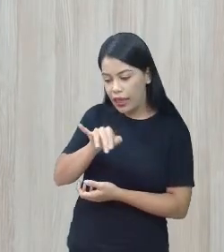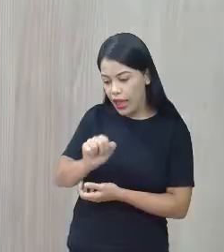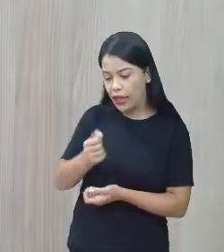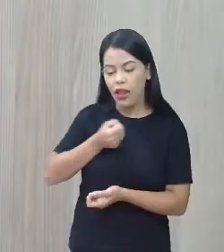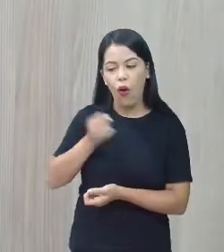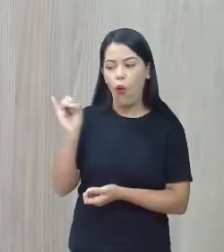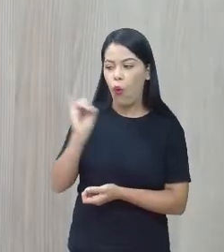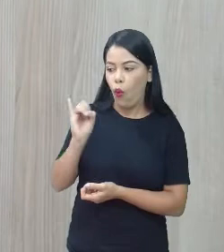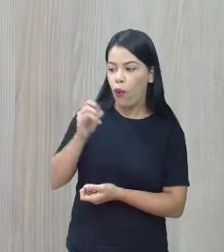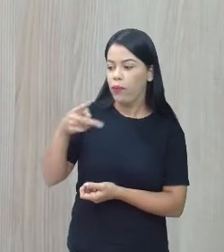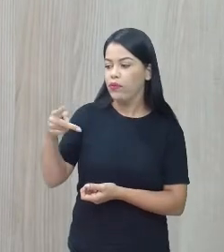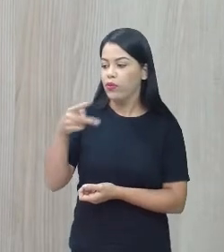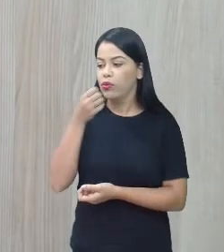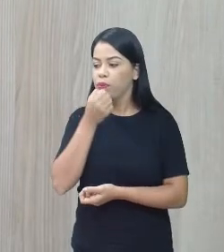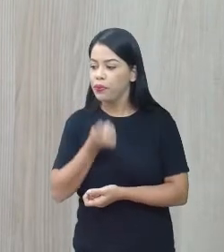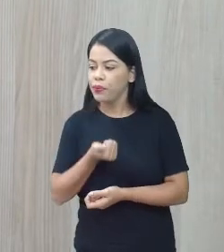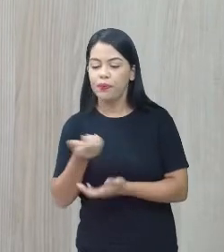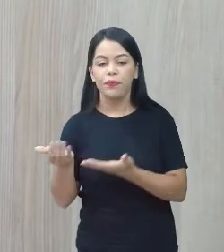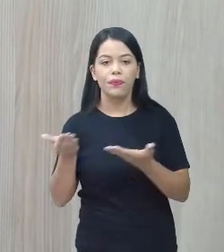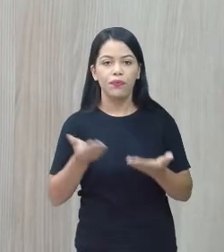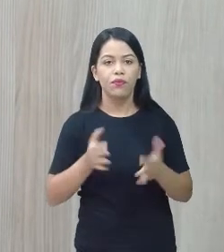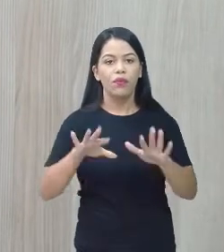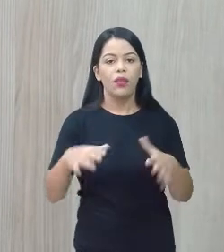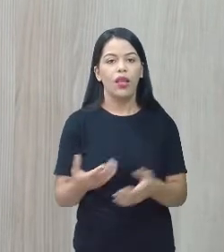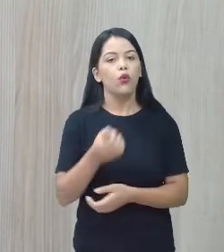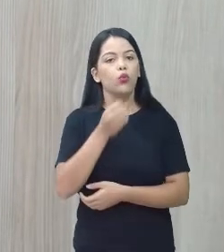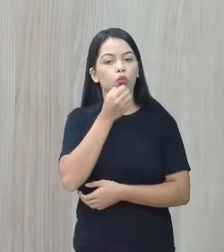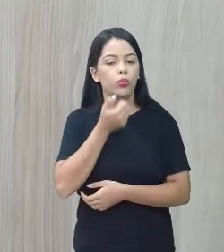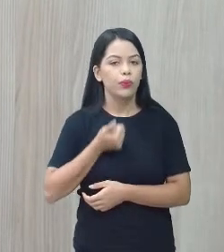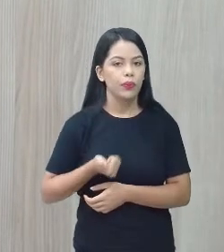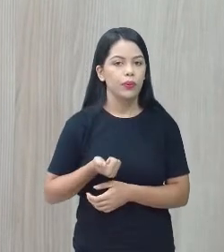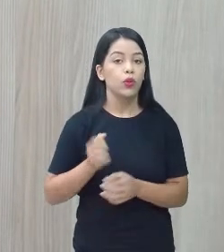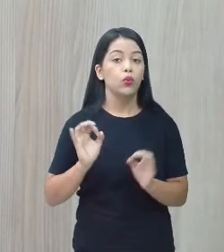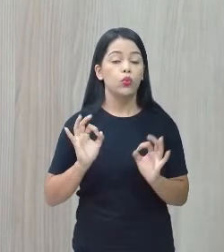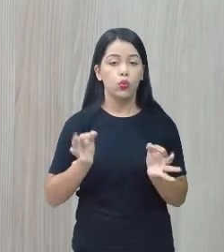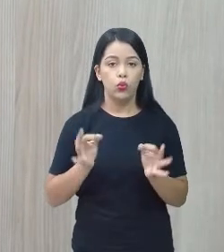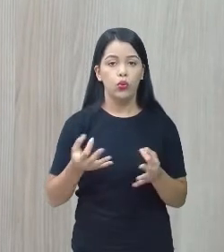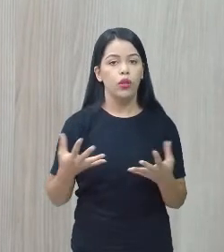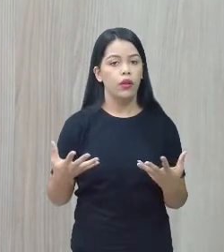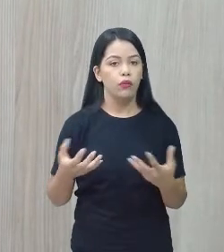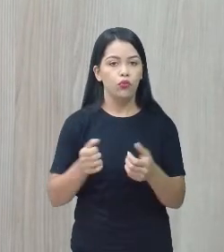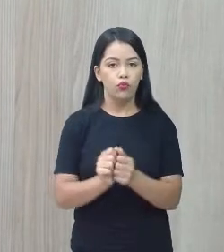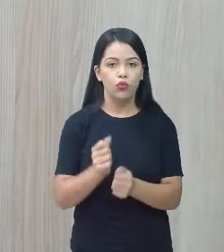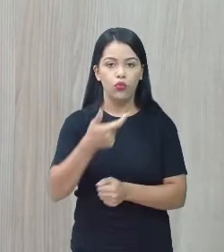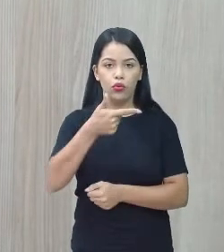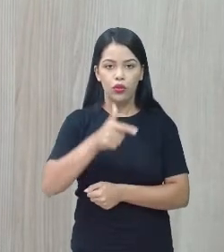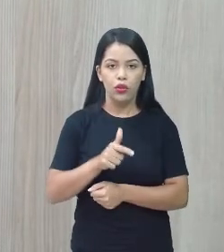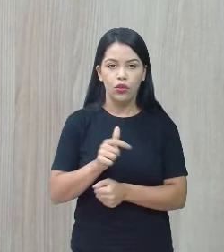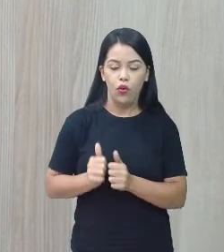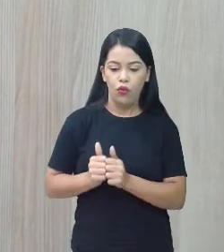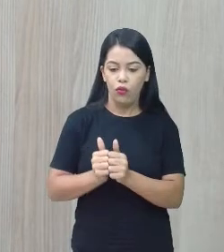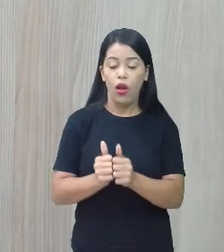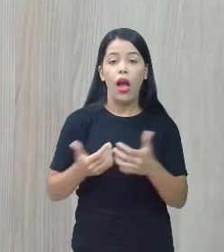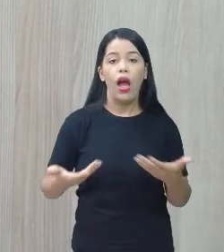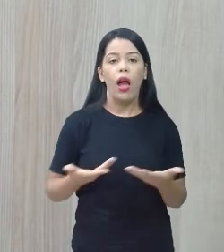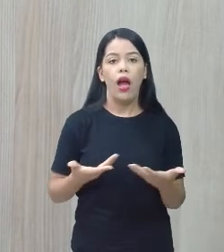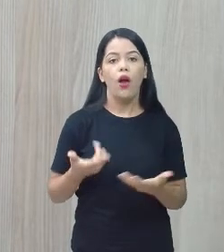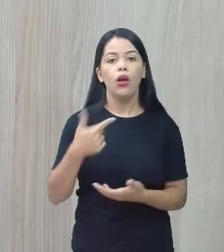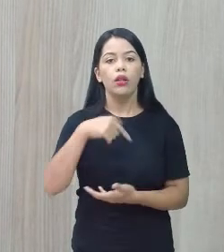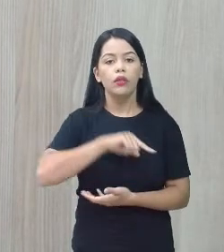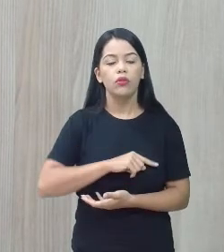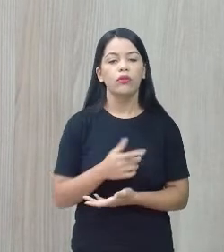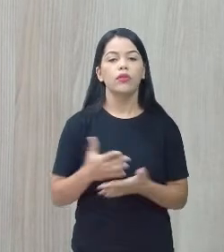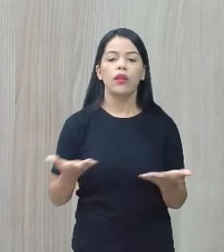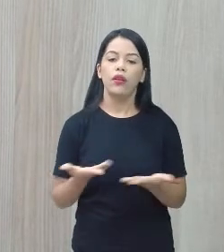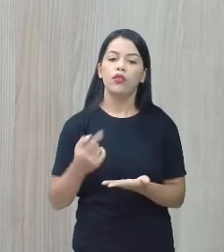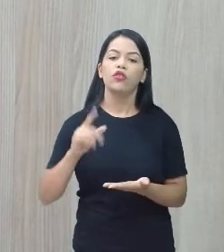tudo bem? Olá, Camille, tudo bem? Estamos aqui juntos nessa parceria e já temos